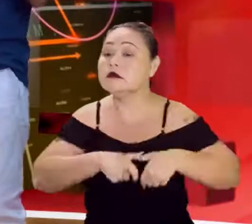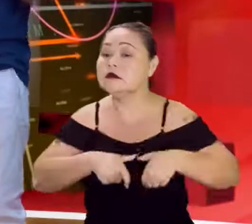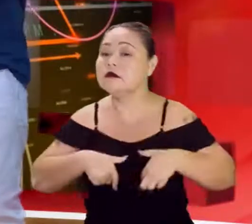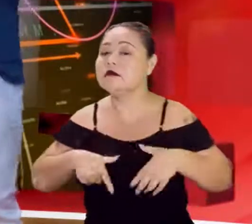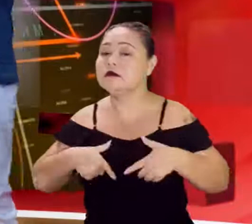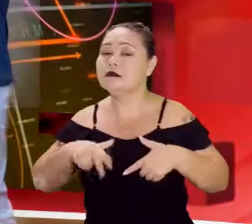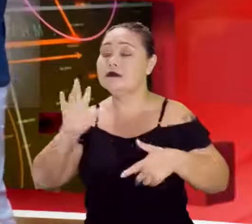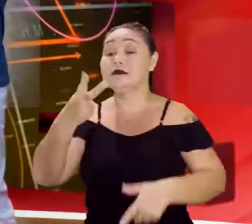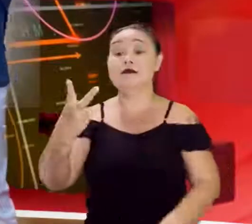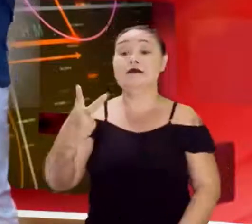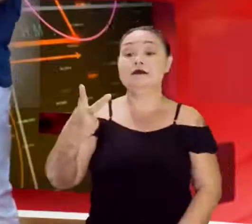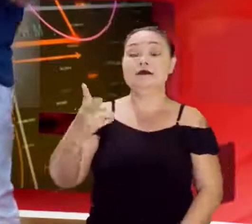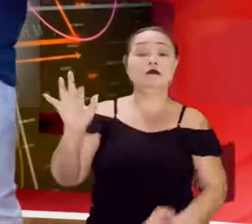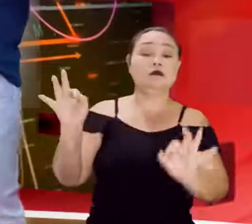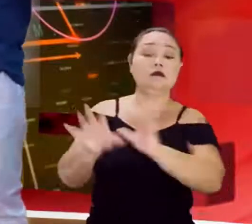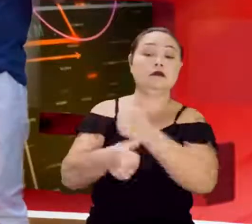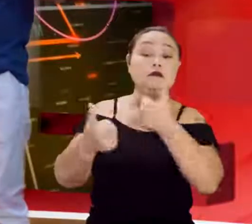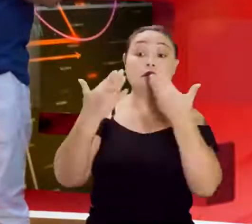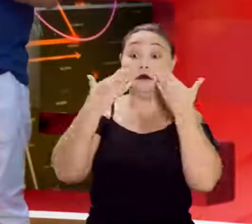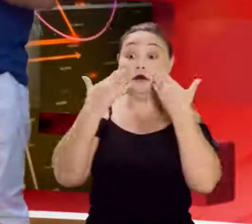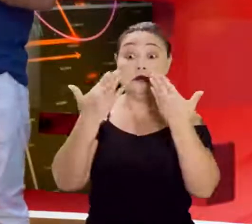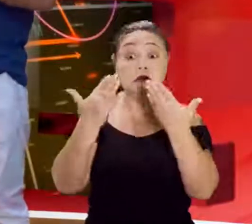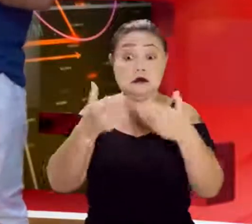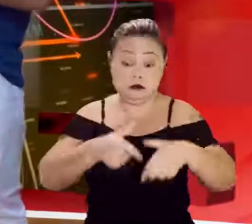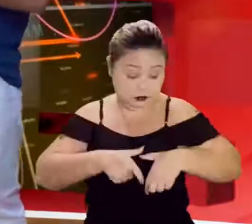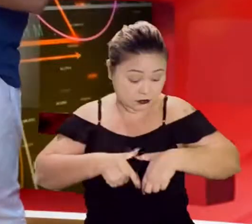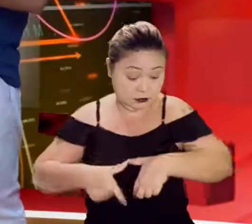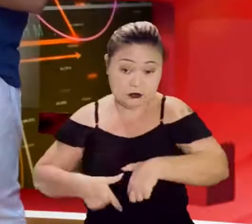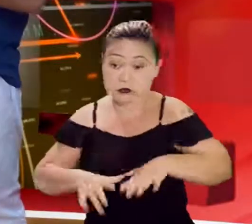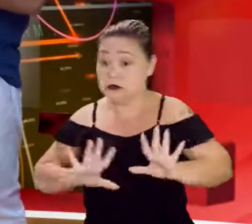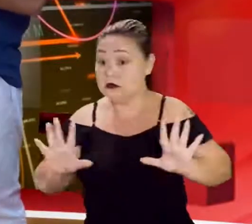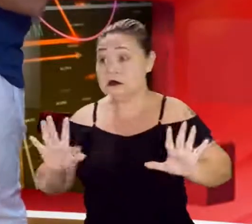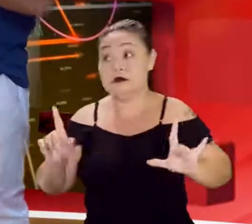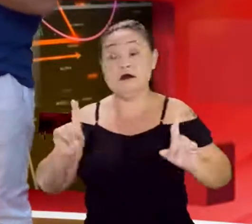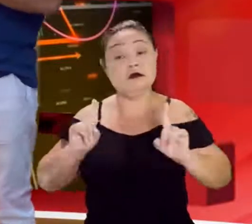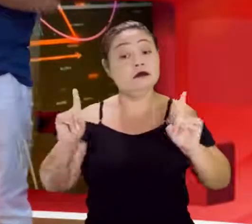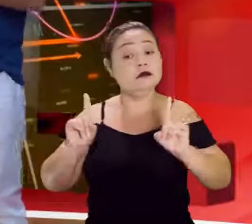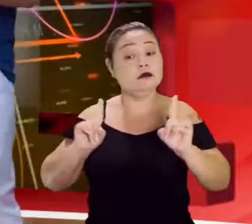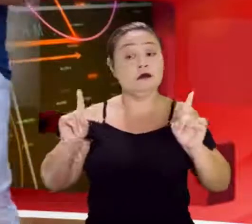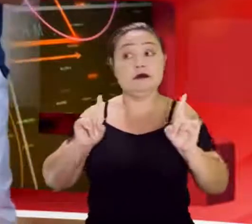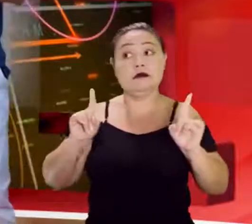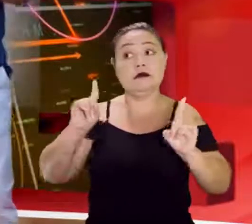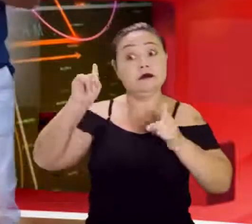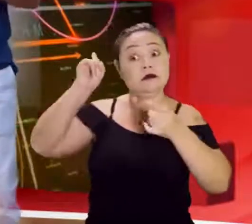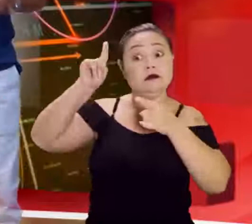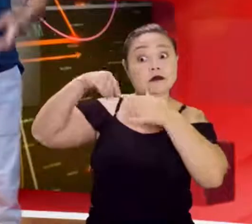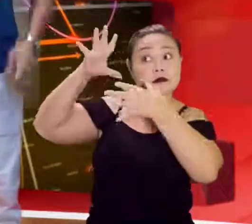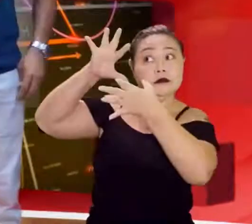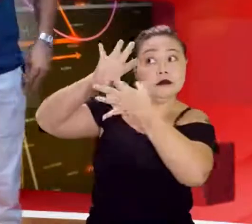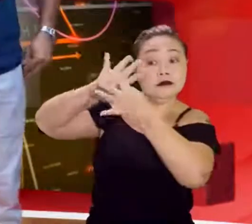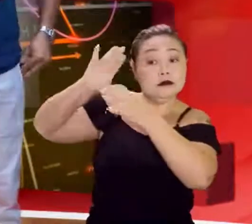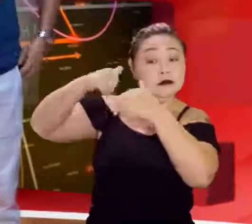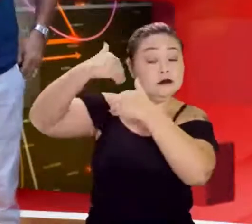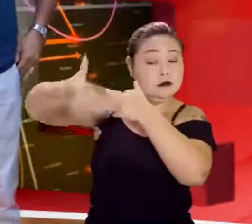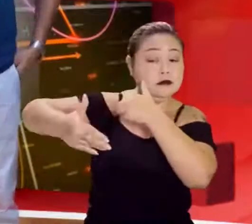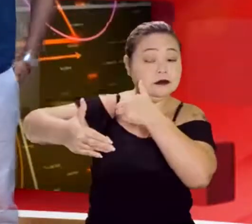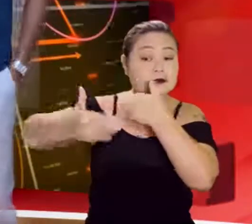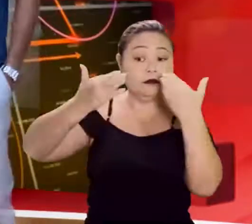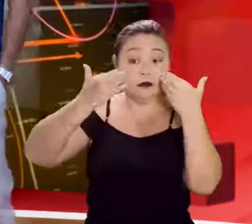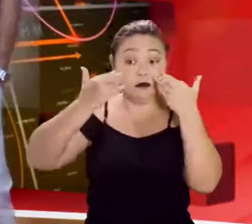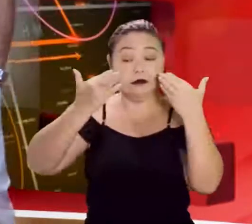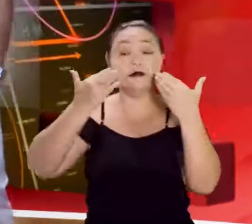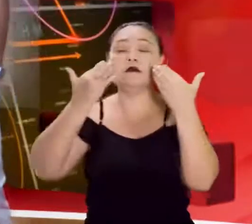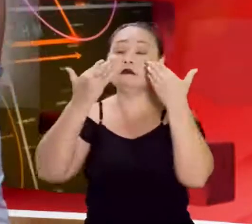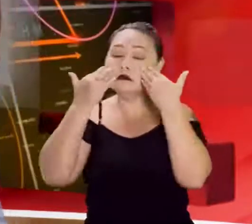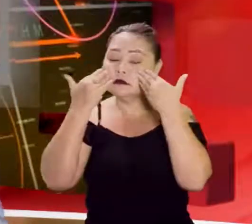gente já... 2. Acabou. Óbvio que é 2. Óbvio não, filho. A lógica vai além do óbvio. Tem que dar uma olhadinha com